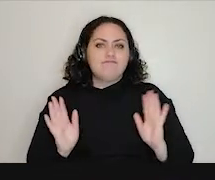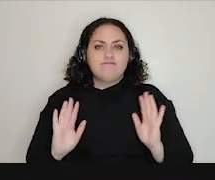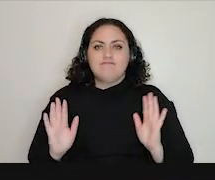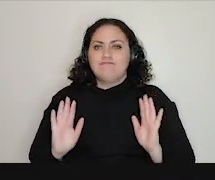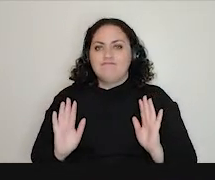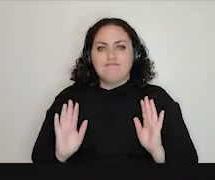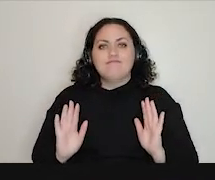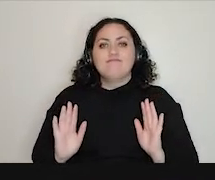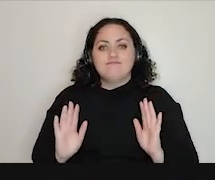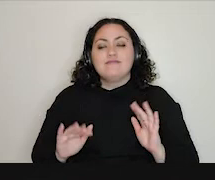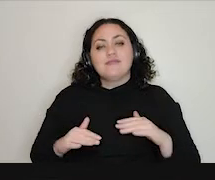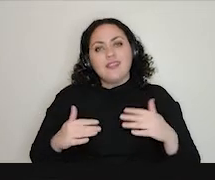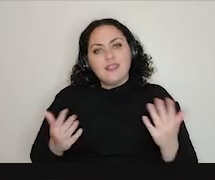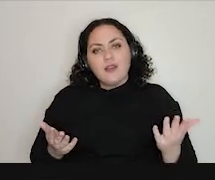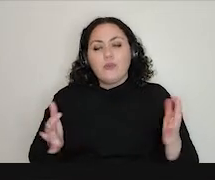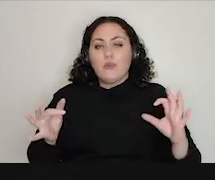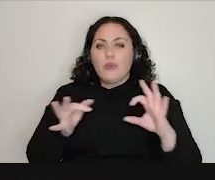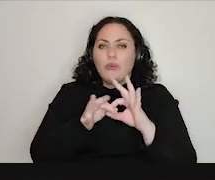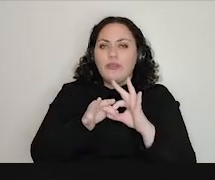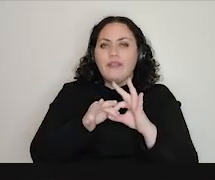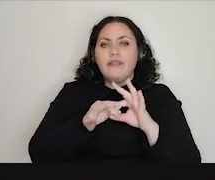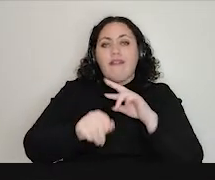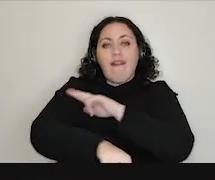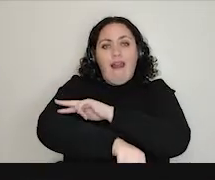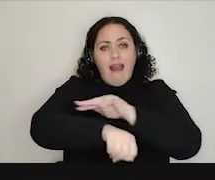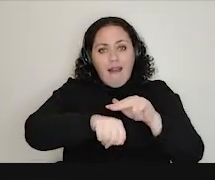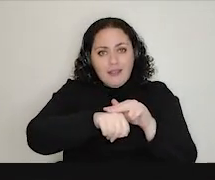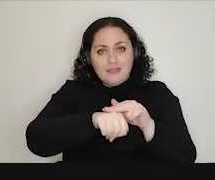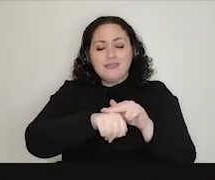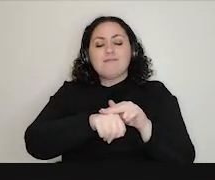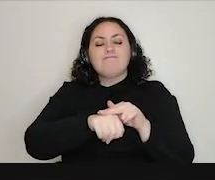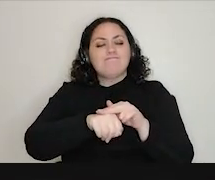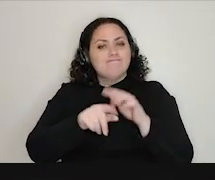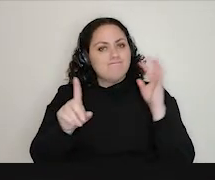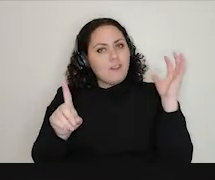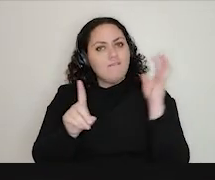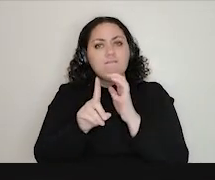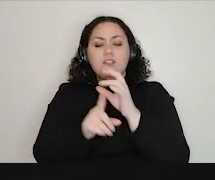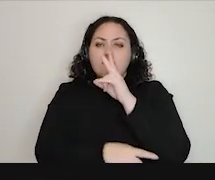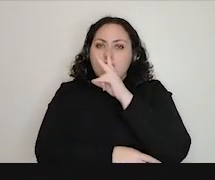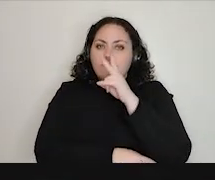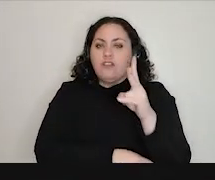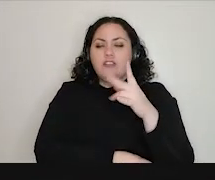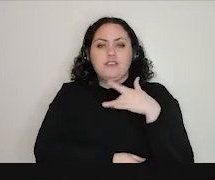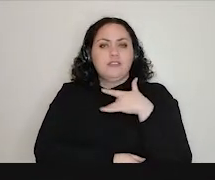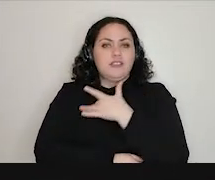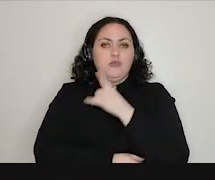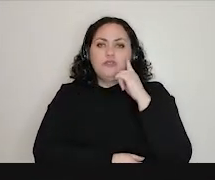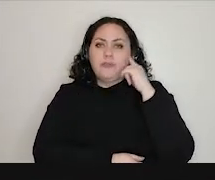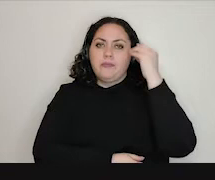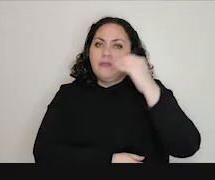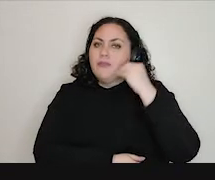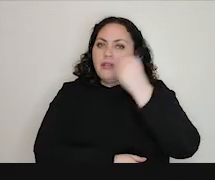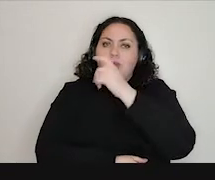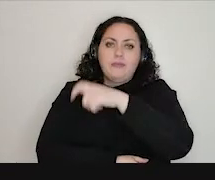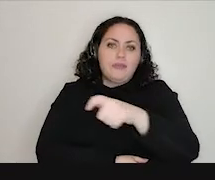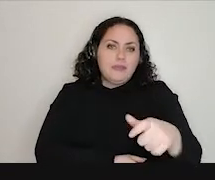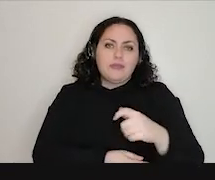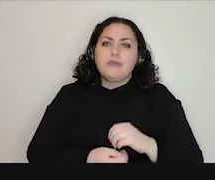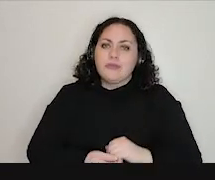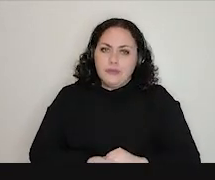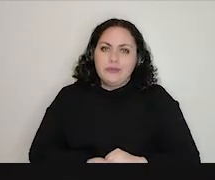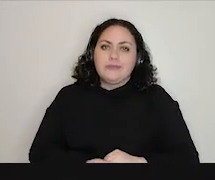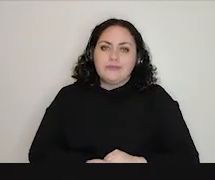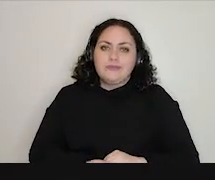essa intersecção de raça, né, impacta muito na saúde mental desse indivíduo, né, que passa